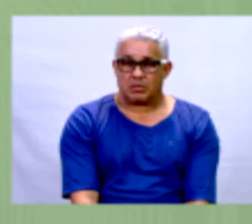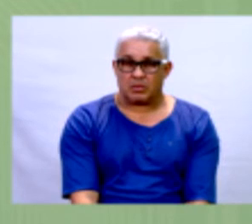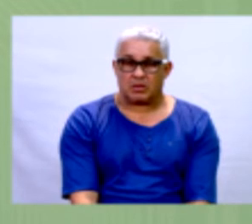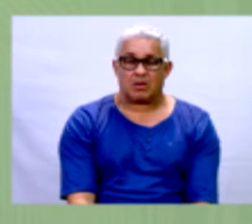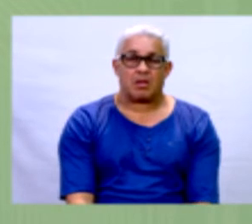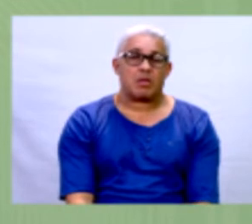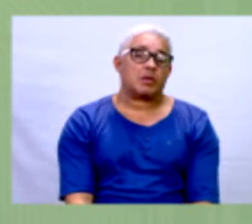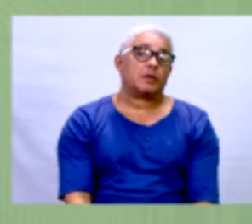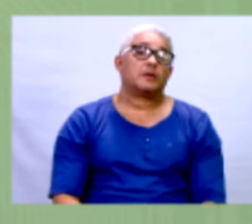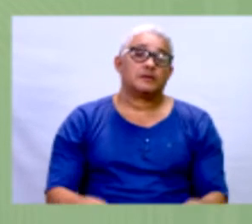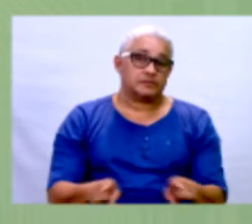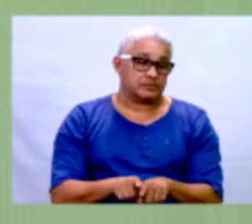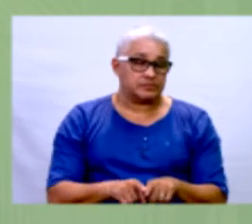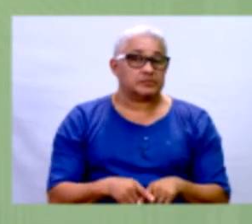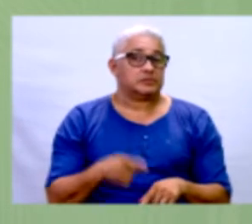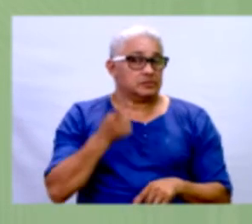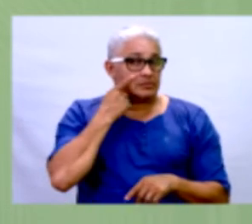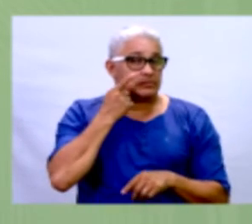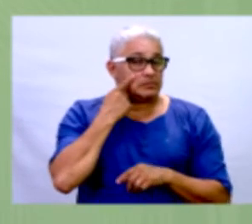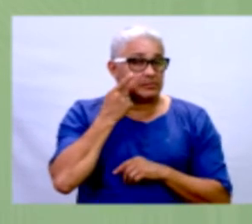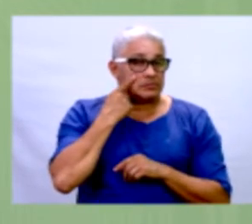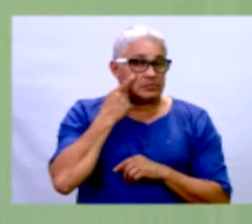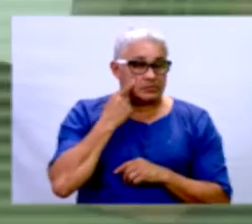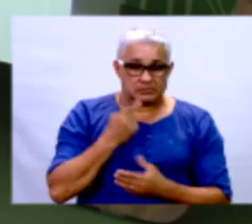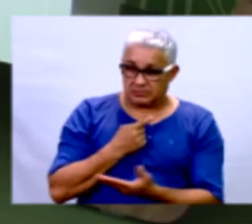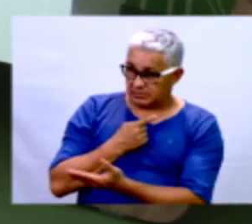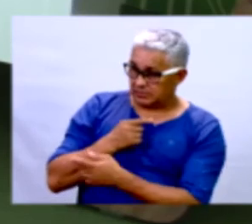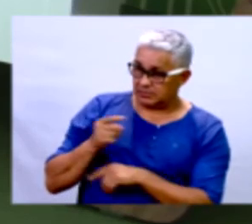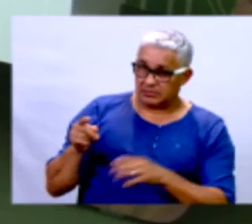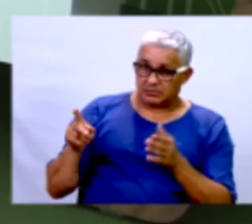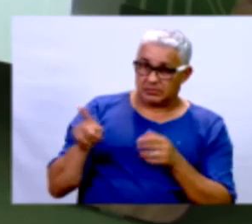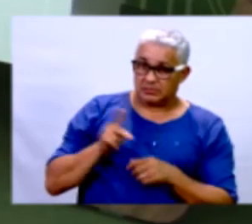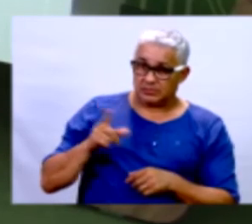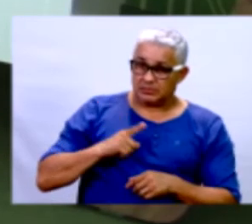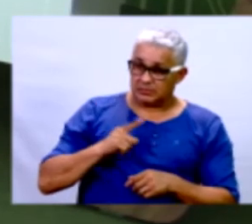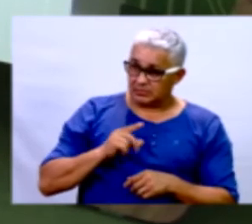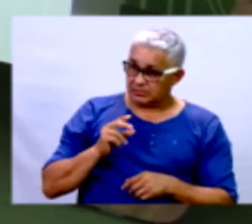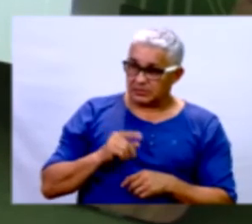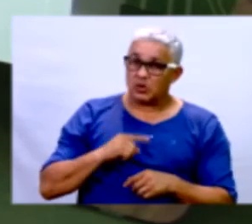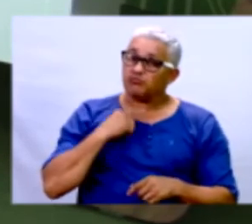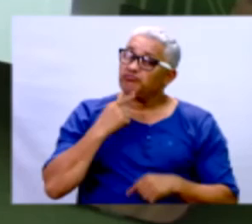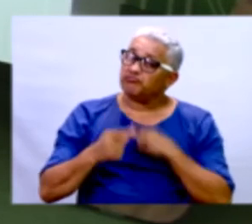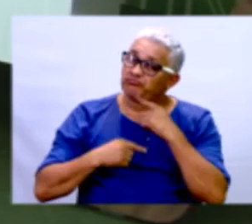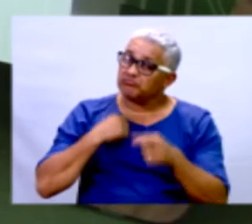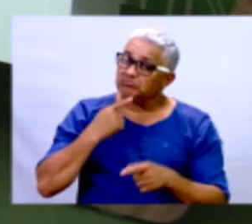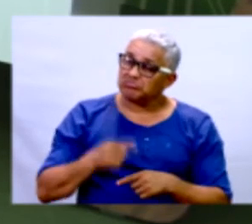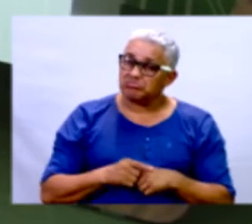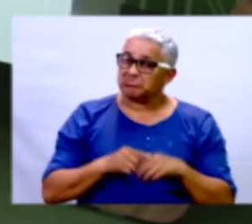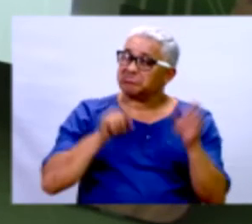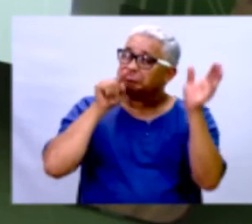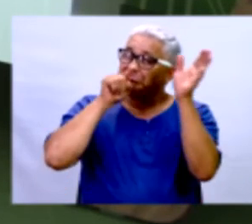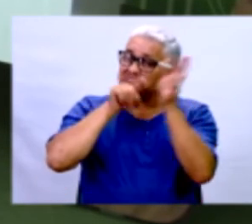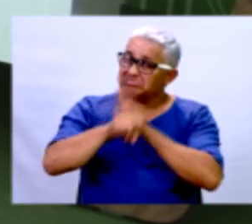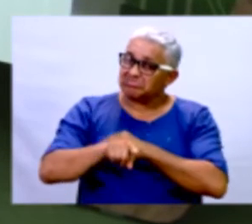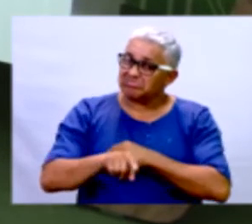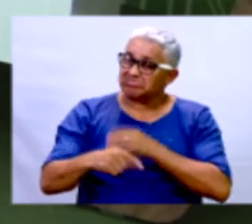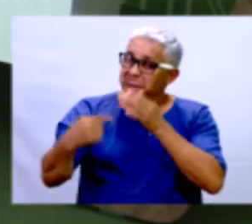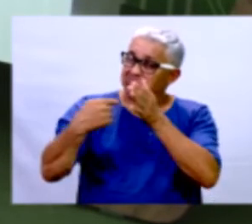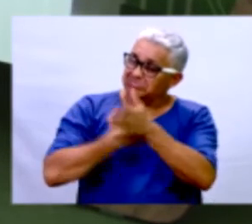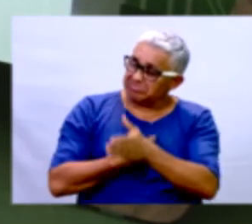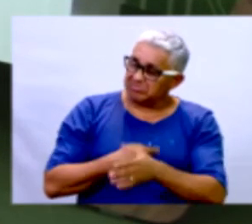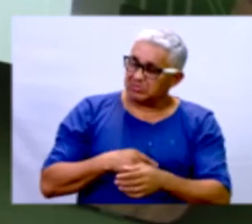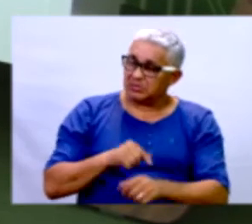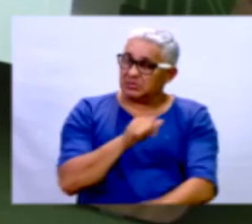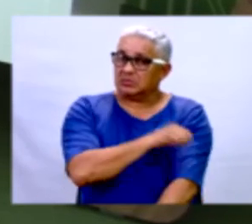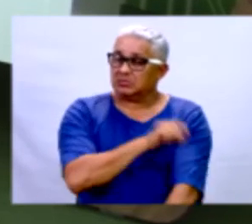gostaria de verificar aqui com o professor José Márcio se teve alguma dúvida, algum questionamento dos alunos, o